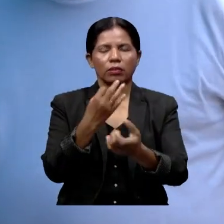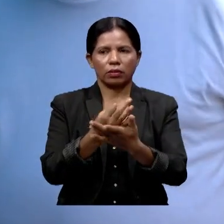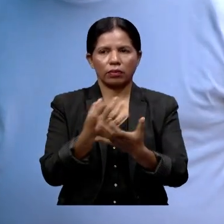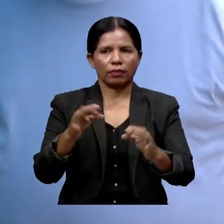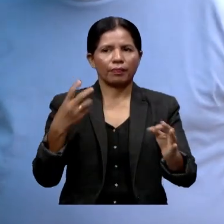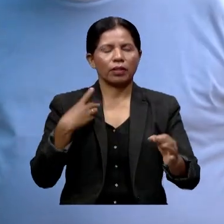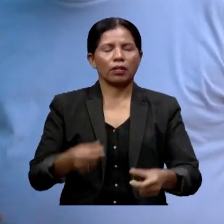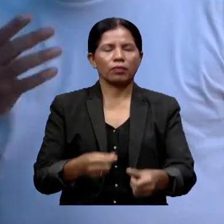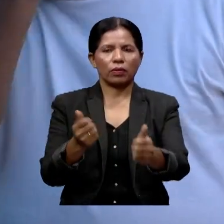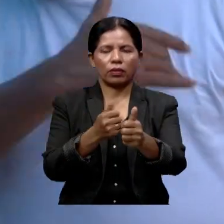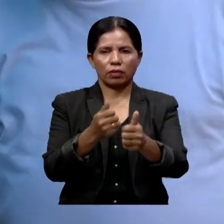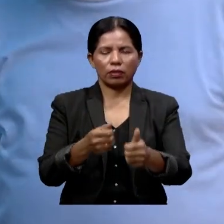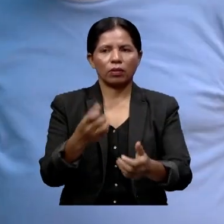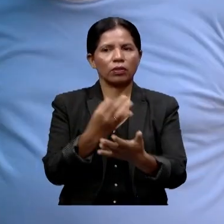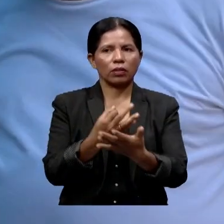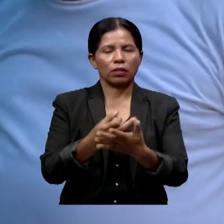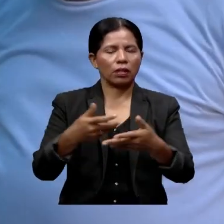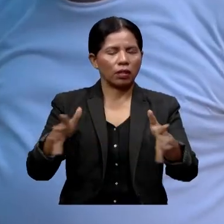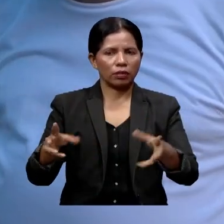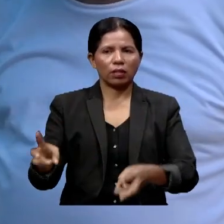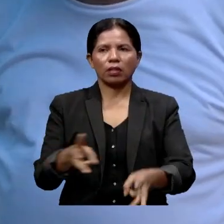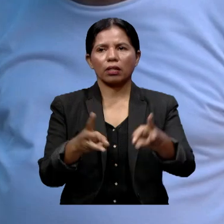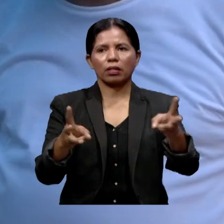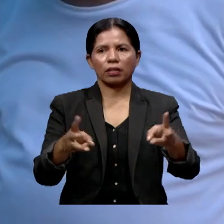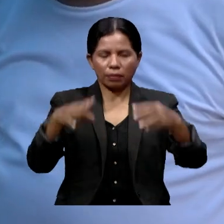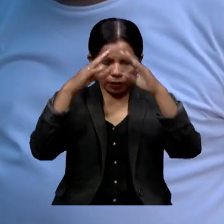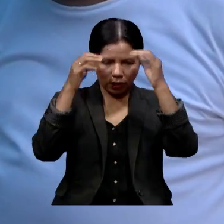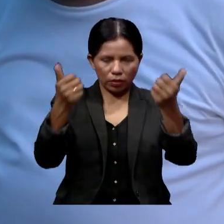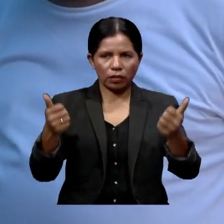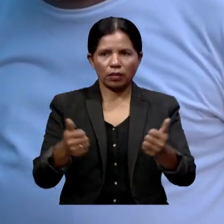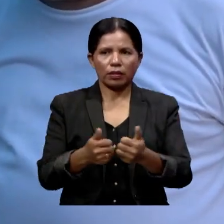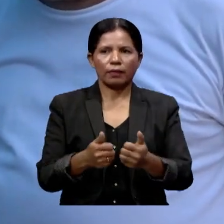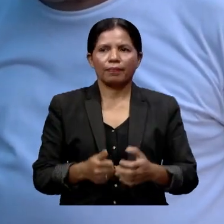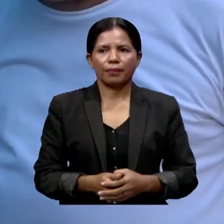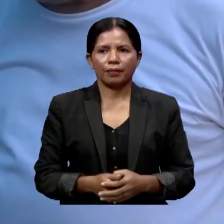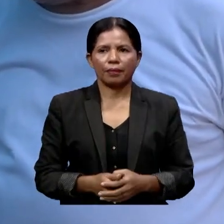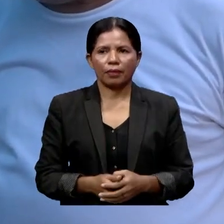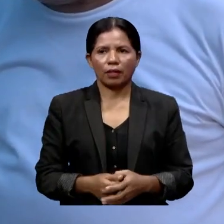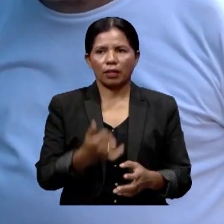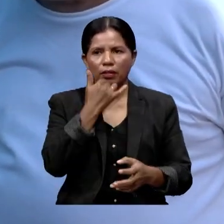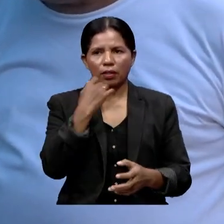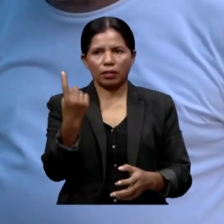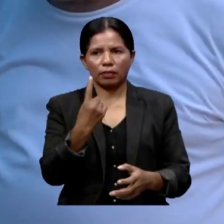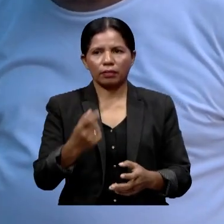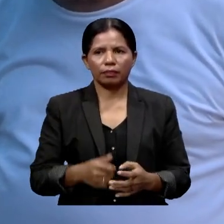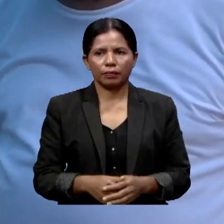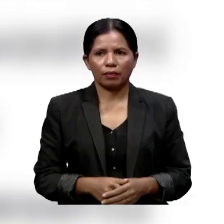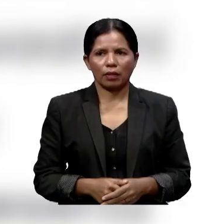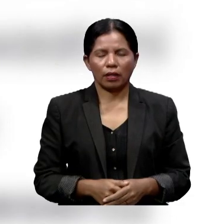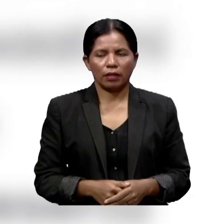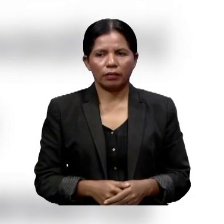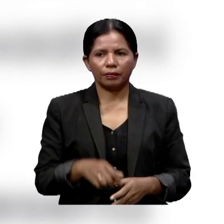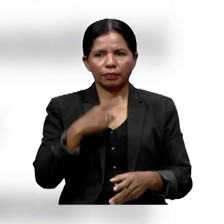ita foto tan depois osa ne lá com teadala o Presidente da Autoridade Raeoa sala na hati. Evento Road